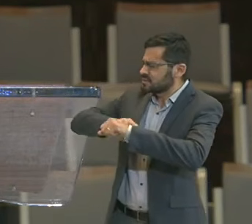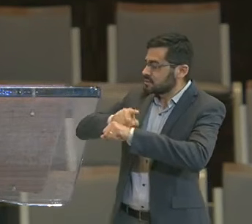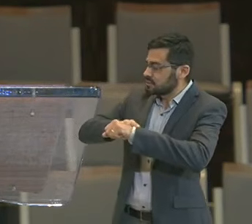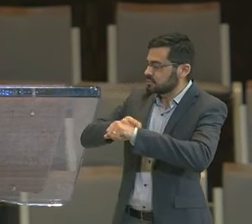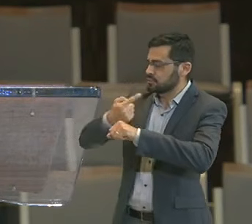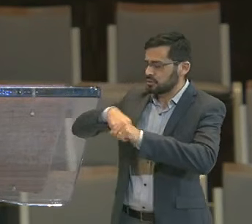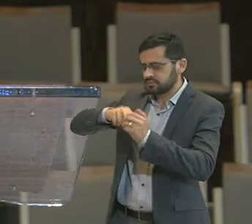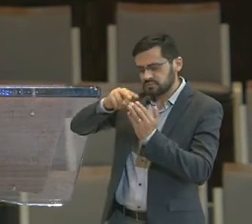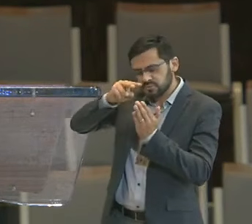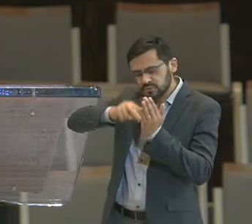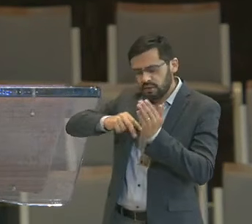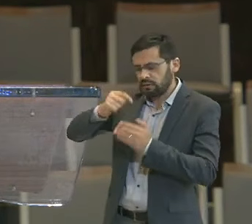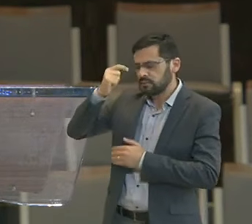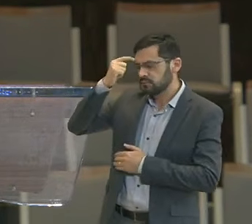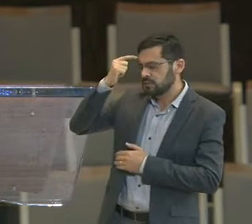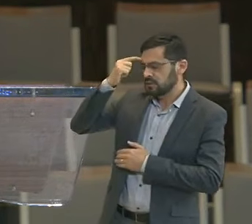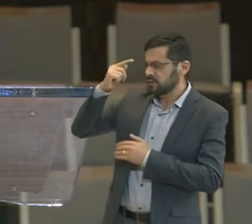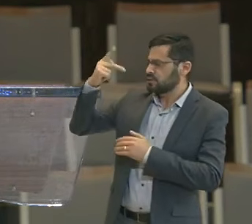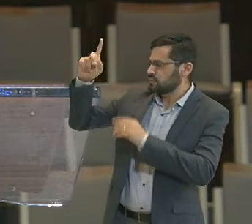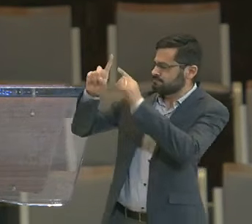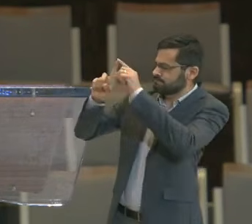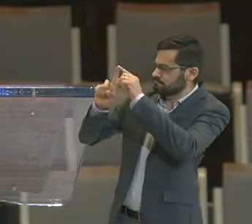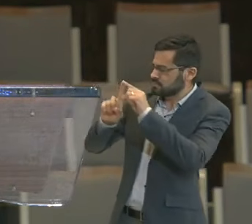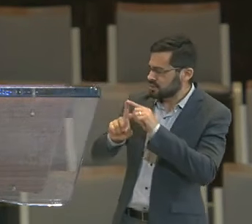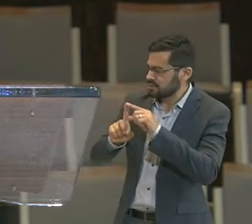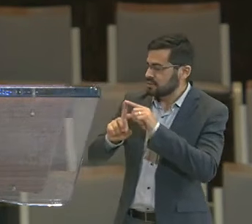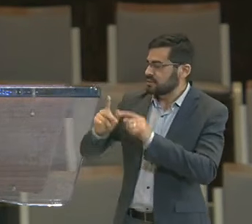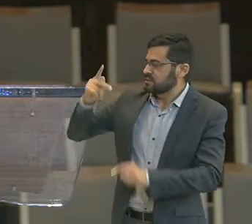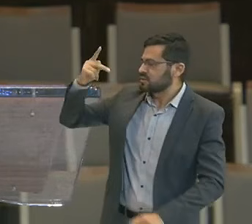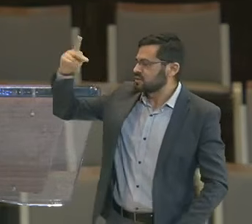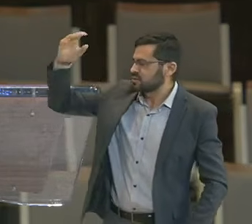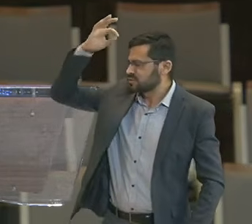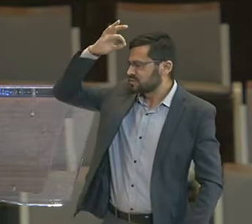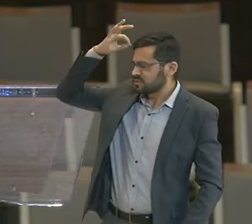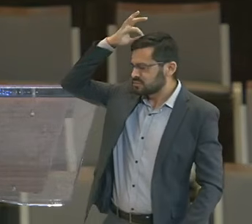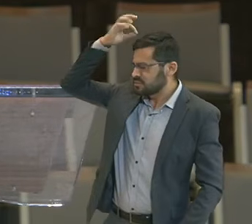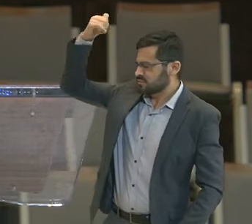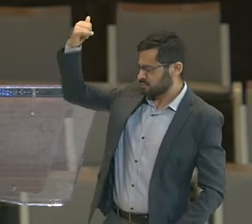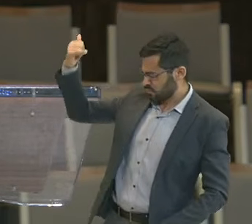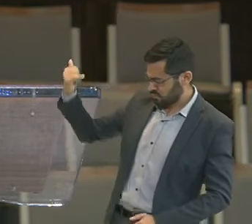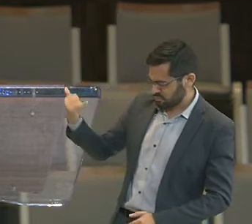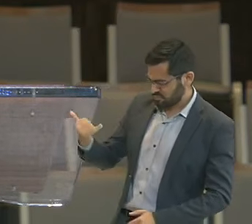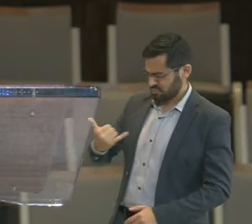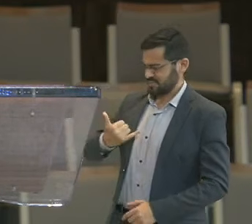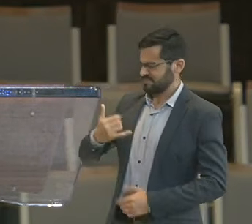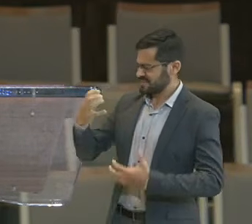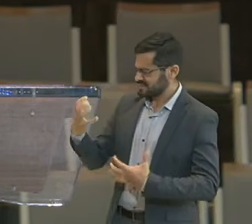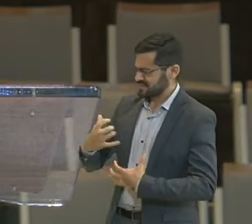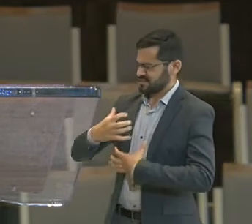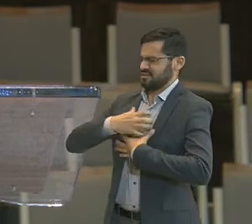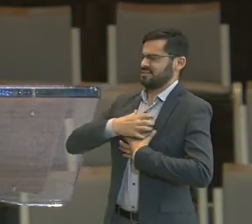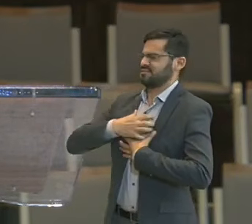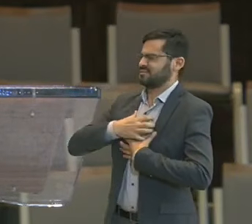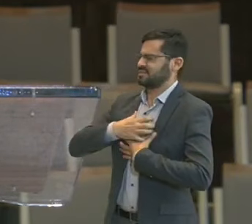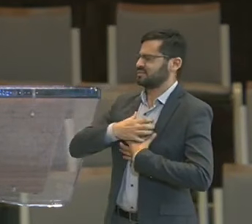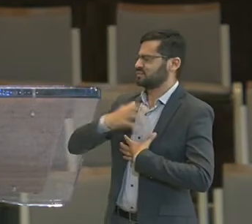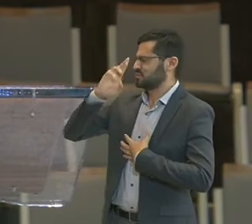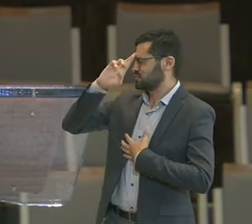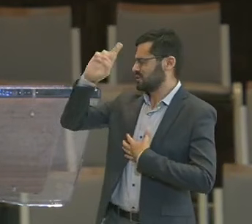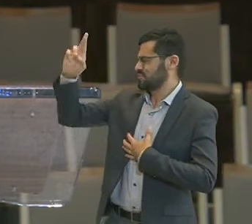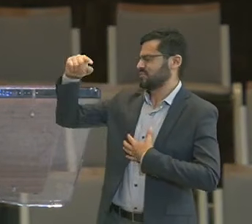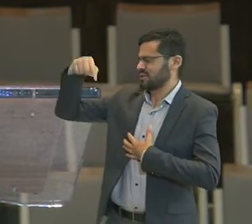quando vamos meditar na Tua palavra, que o Teu Espírito fale conosco, que a gente sinta a presença do